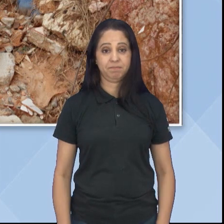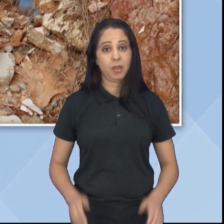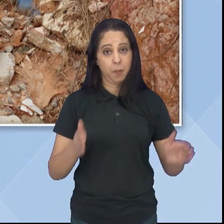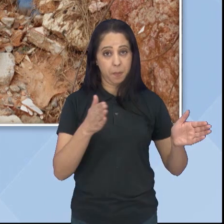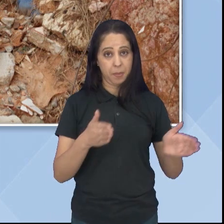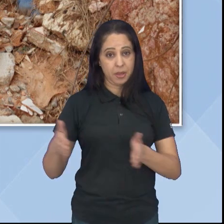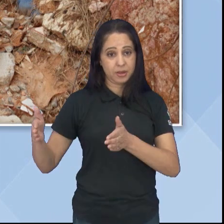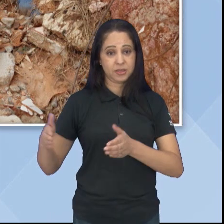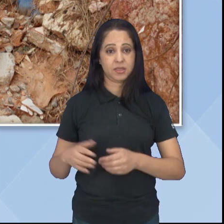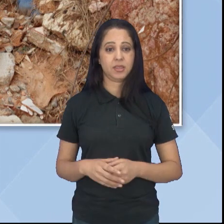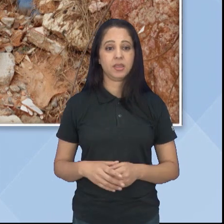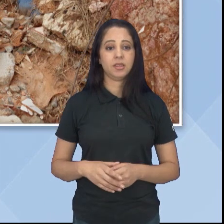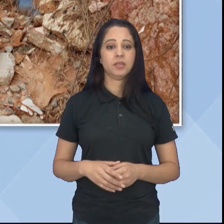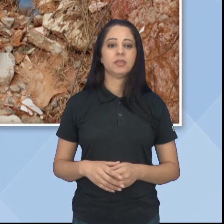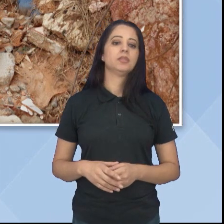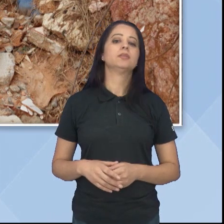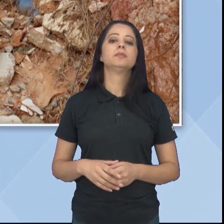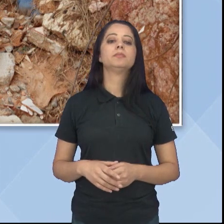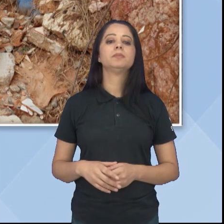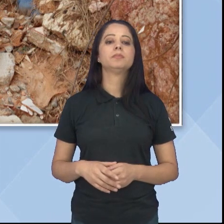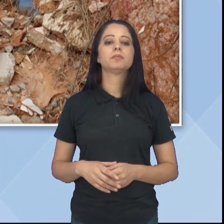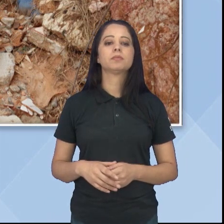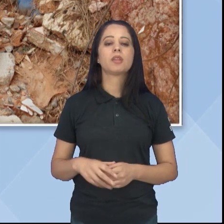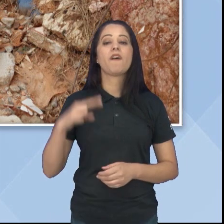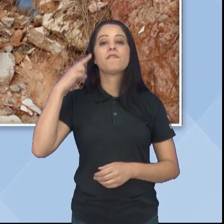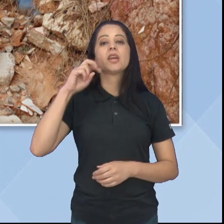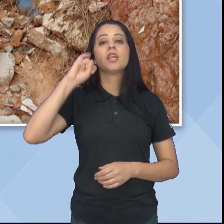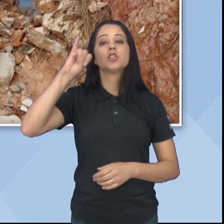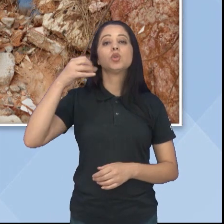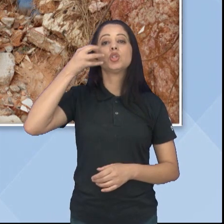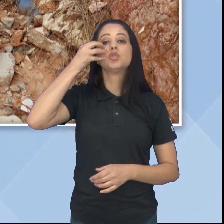Vai lá, Juliana, antes de entrar no Santa Cecília.